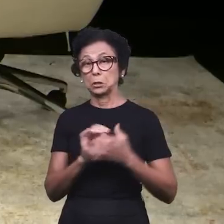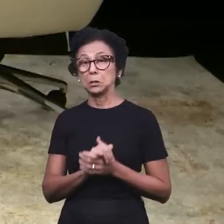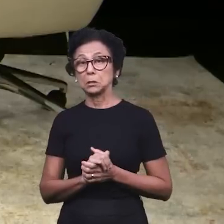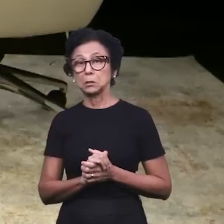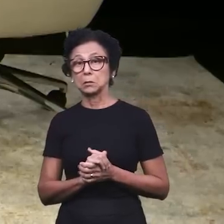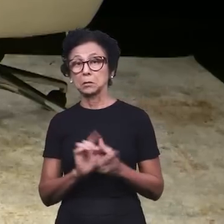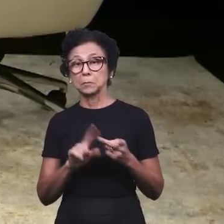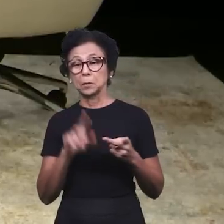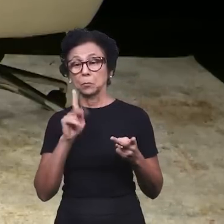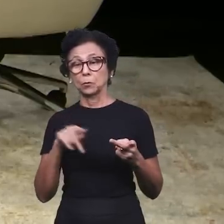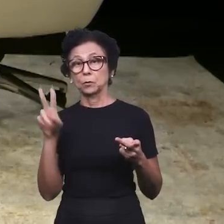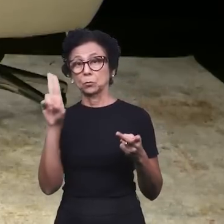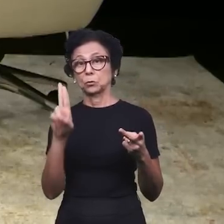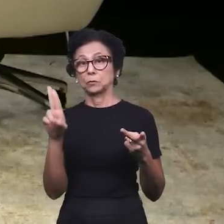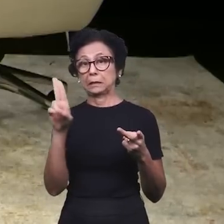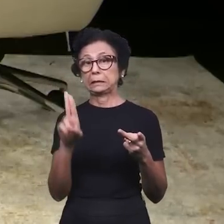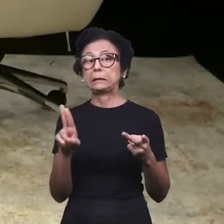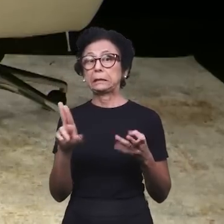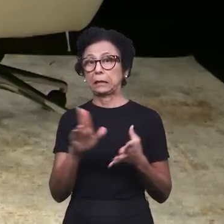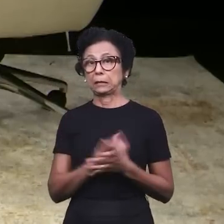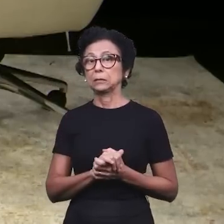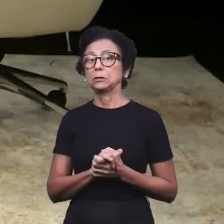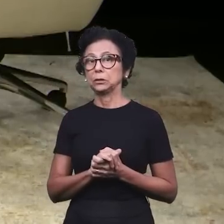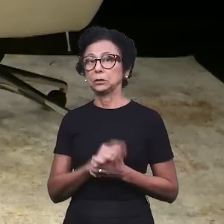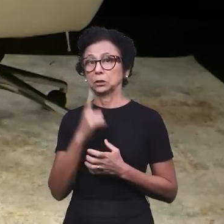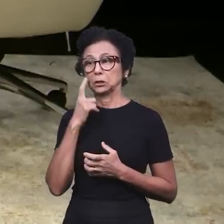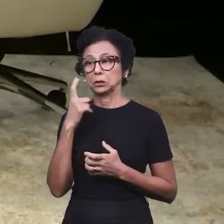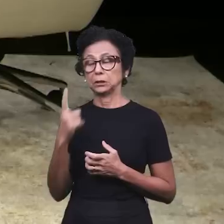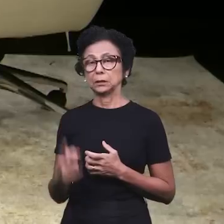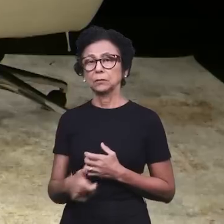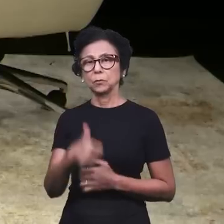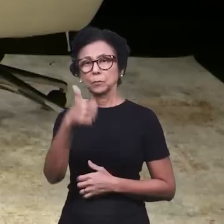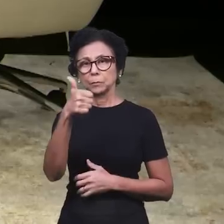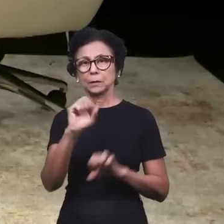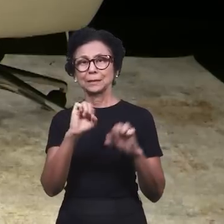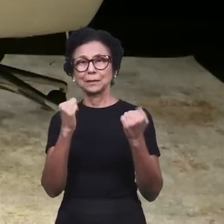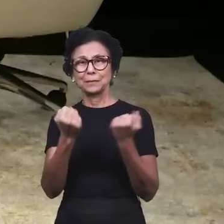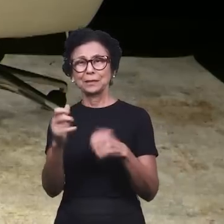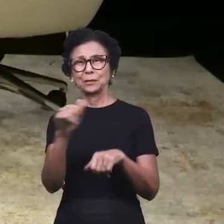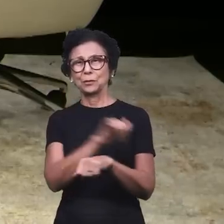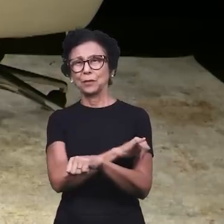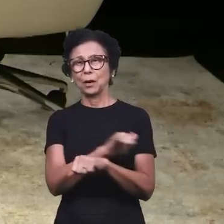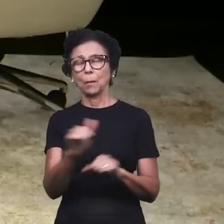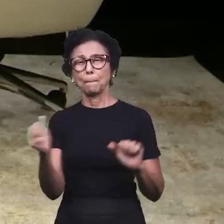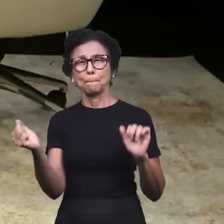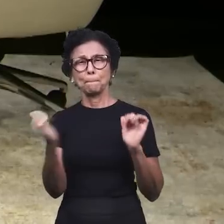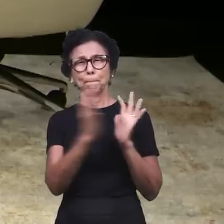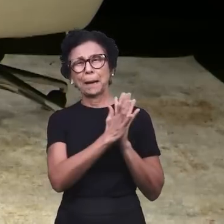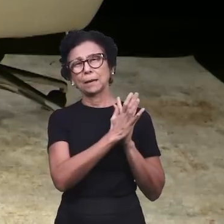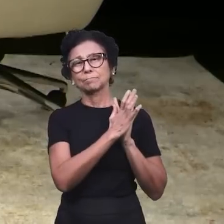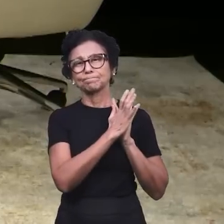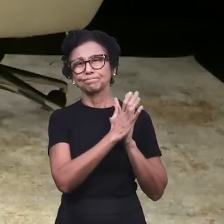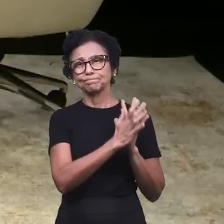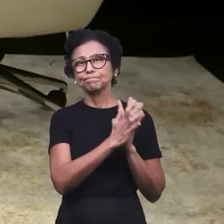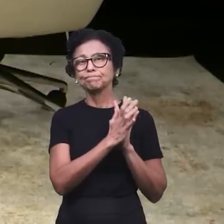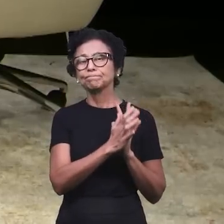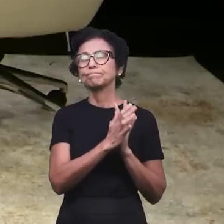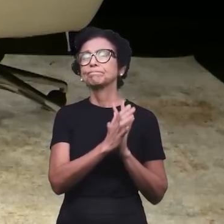aquele seminário, aquele primeiro seminário de Nova York, foi um impacto muito grande para todos os Estados